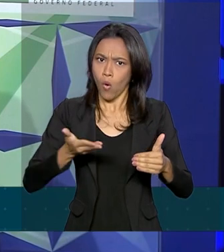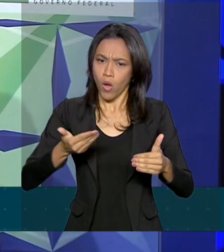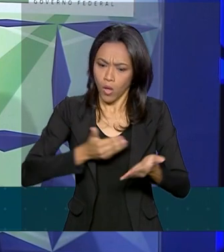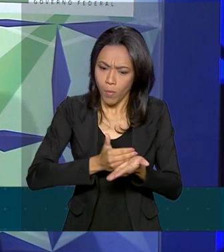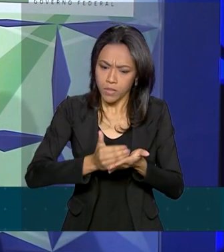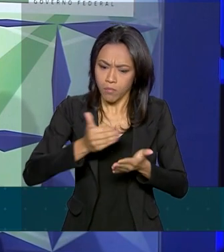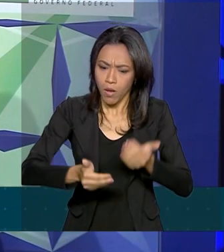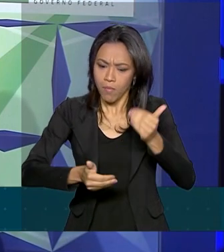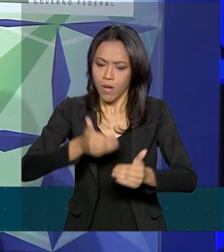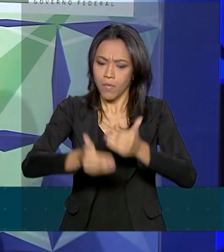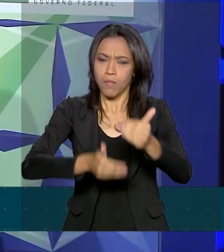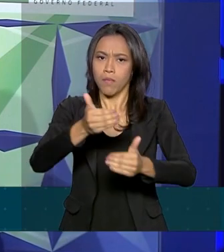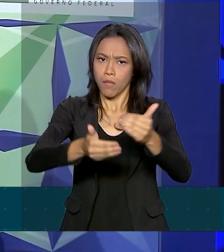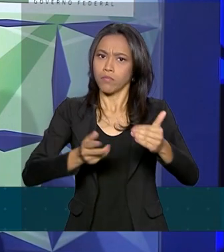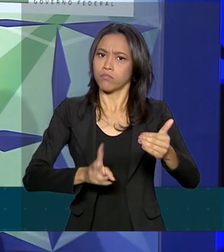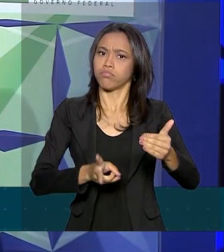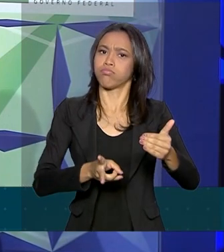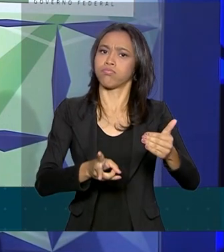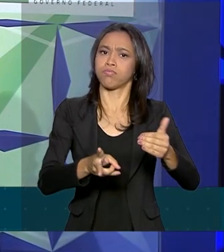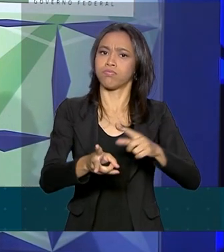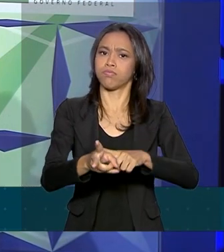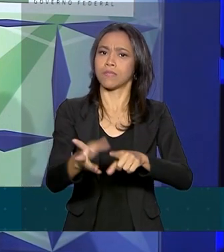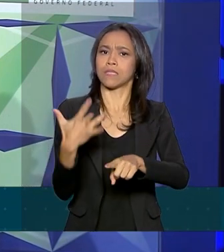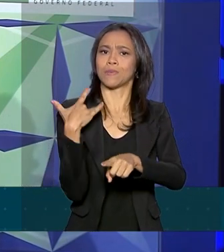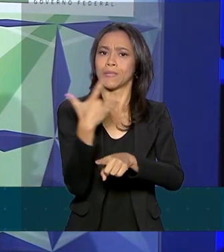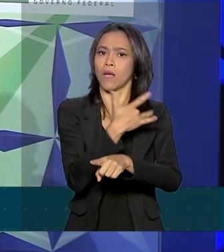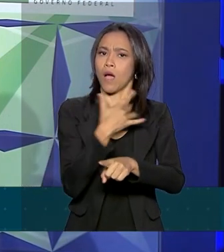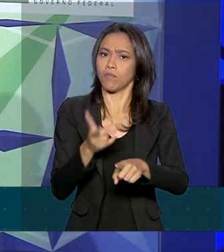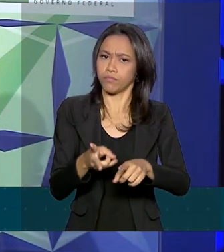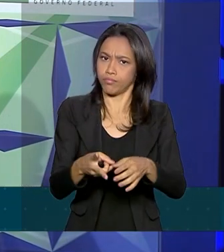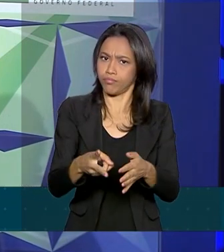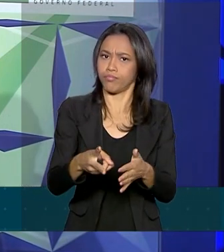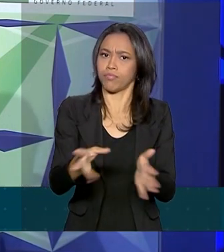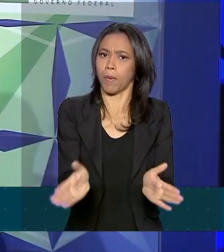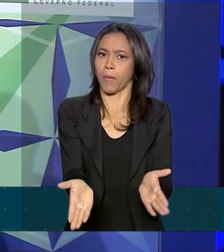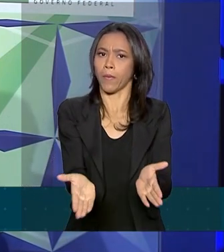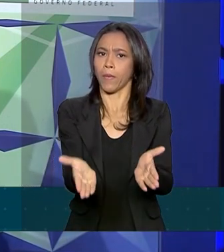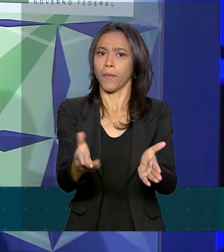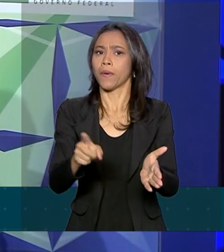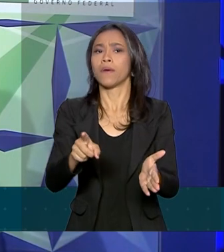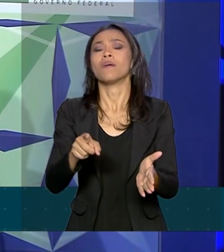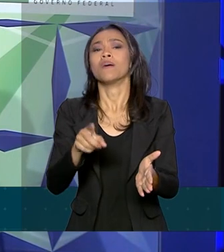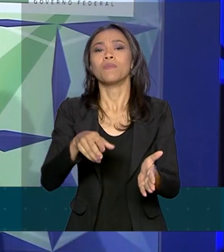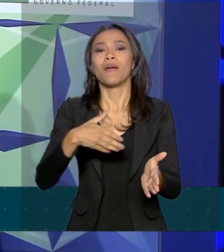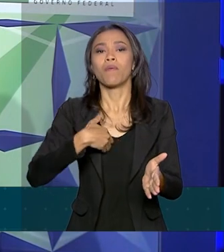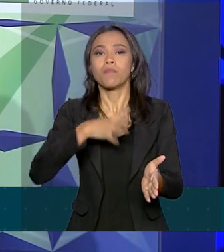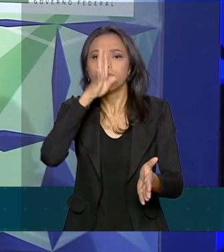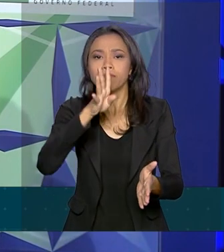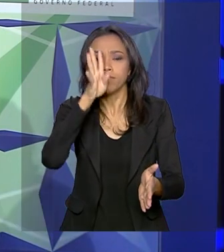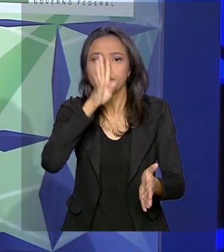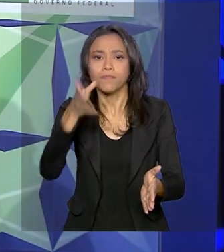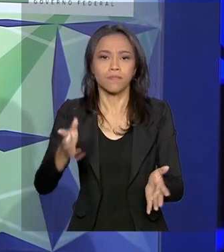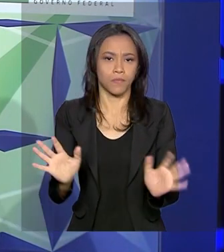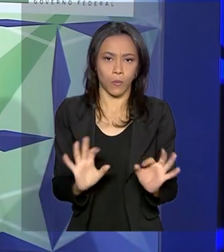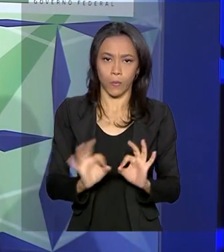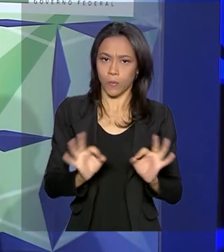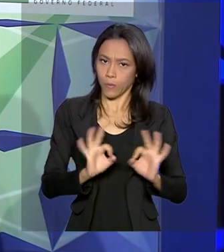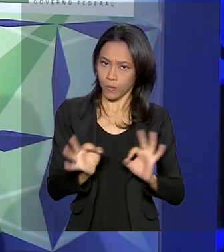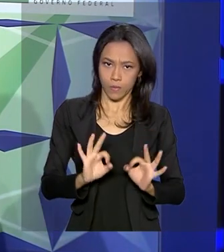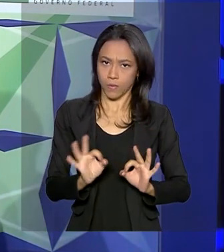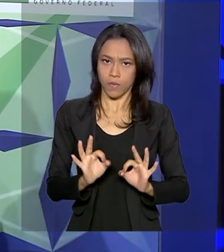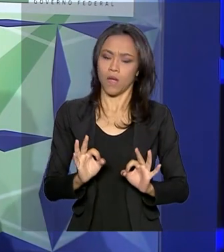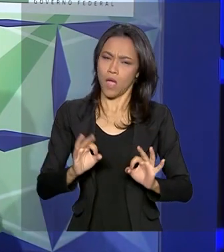um crescimento sustentável, saudável, não é uma bolha estimulada, não é um voo da galinha estimulado artificialmente por governos.